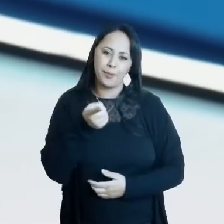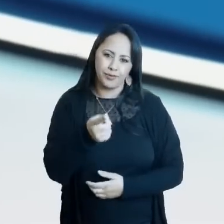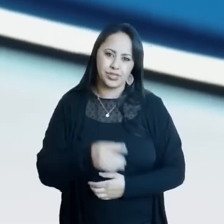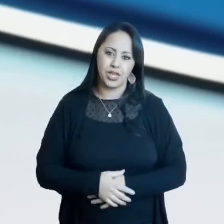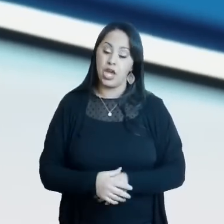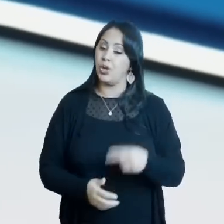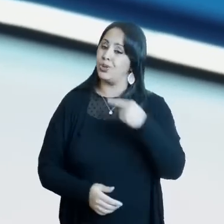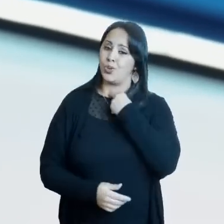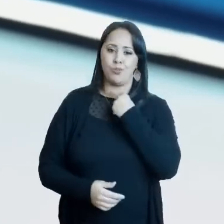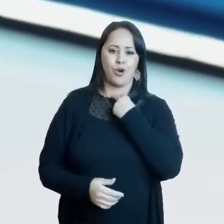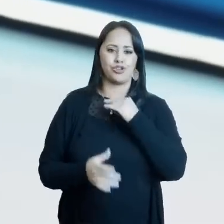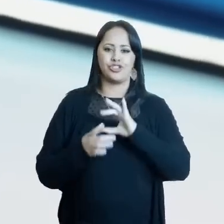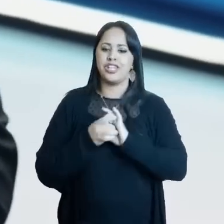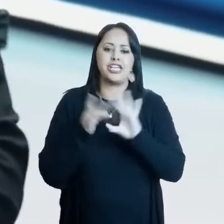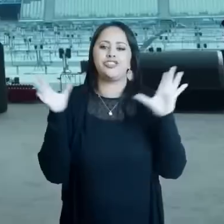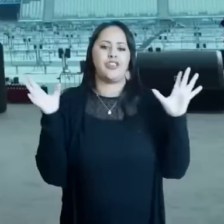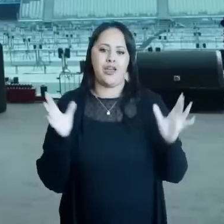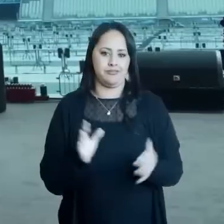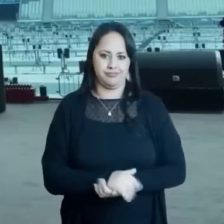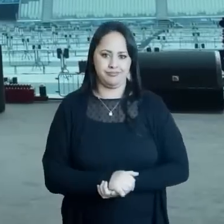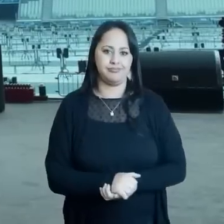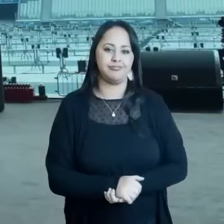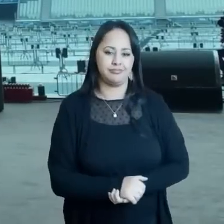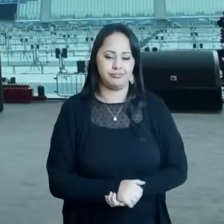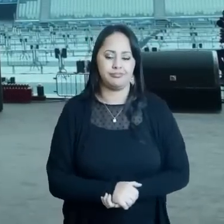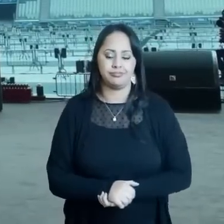deixar a escassez fazer isso com você.